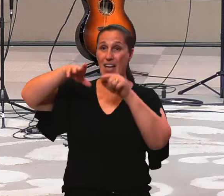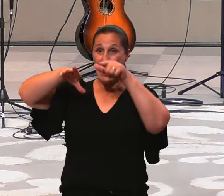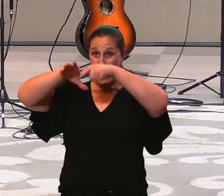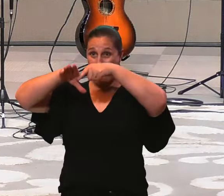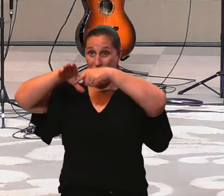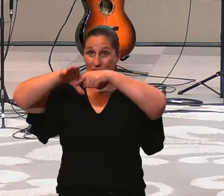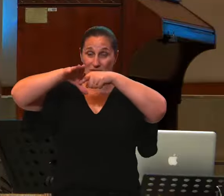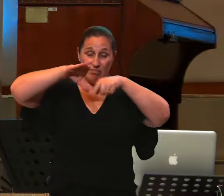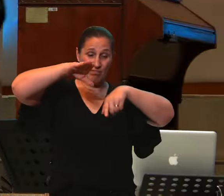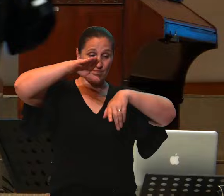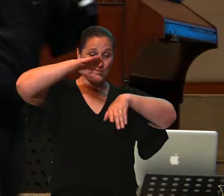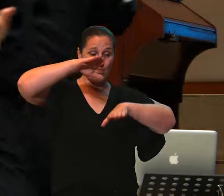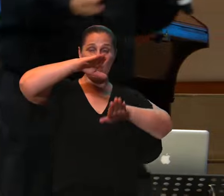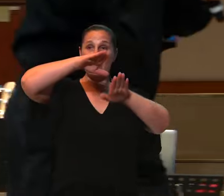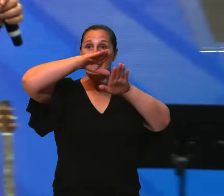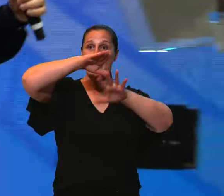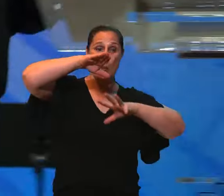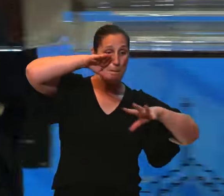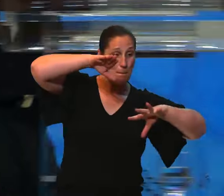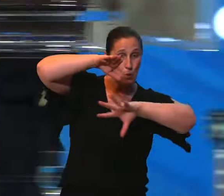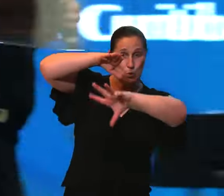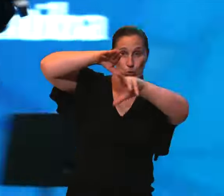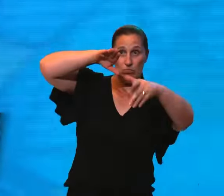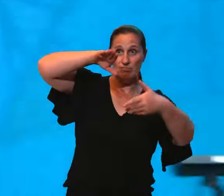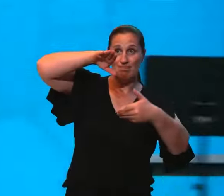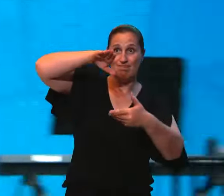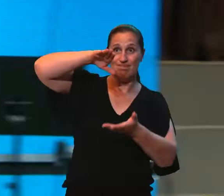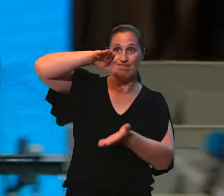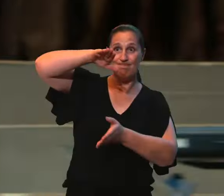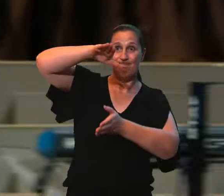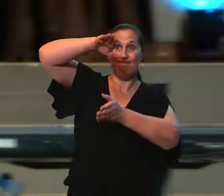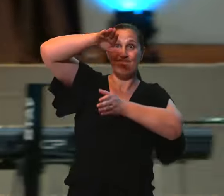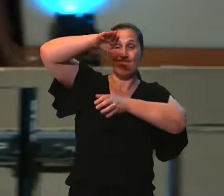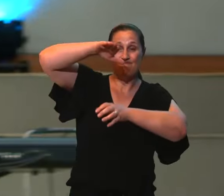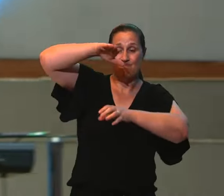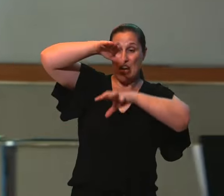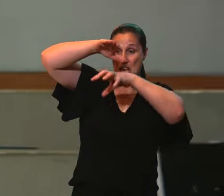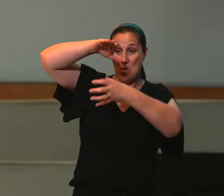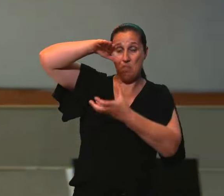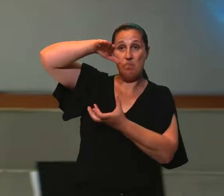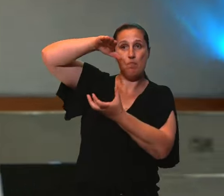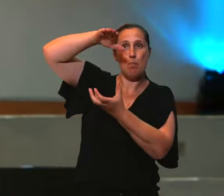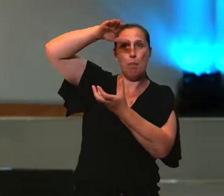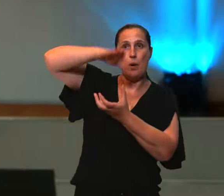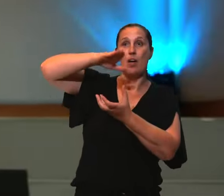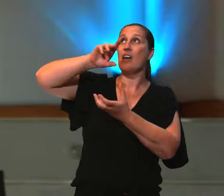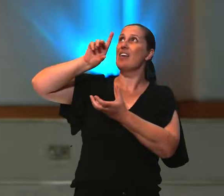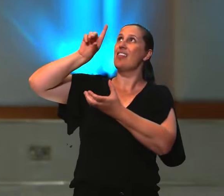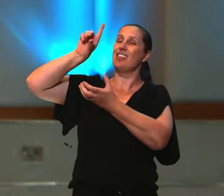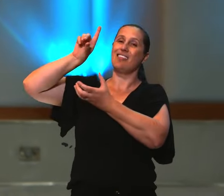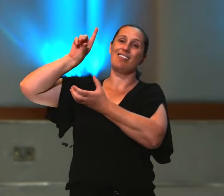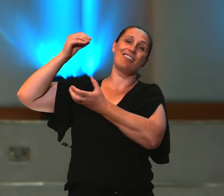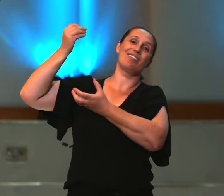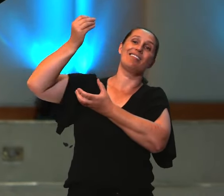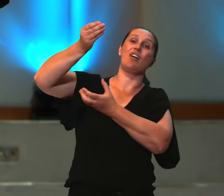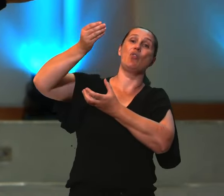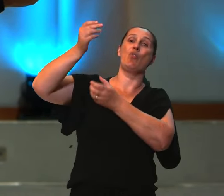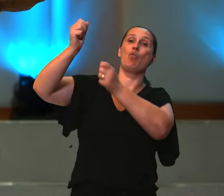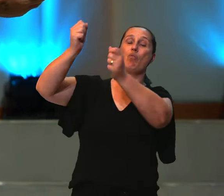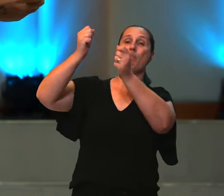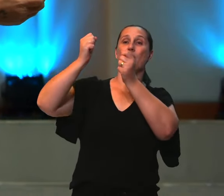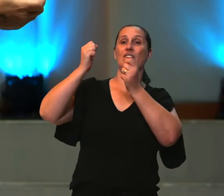você lê o final do capítulo 1 de Efésios e deu este poder a igreja que